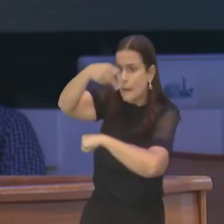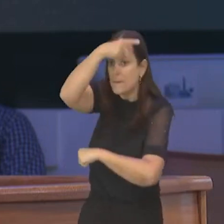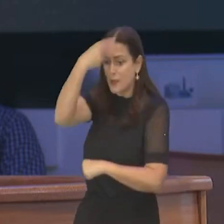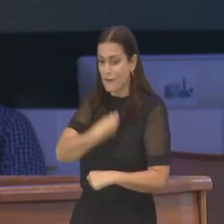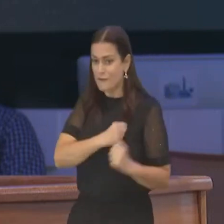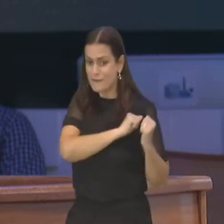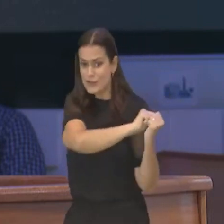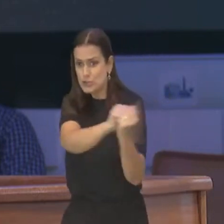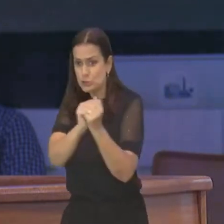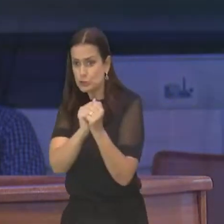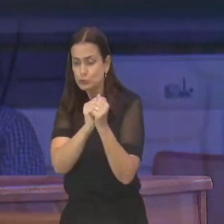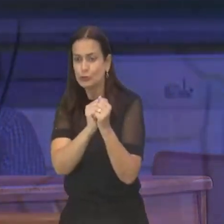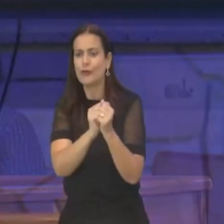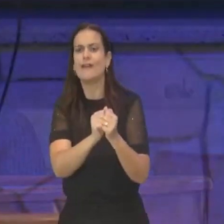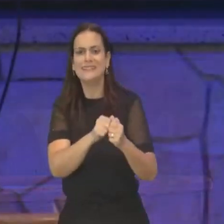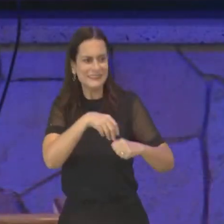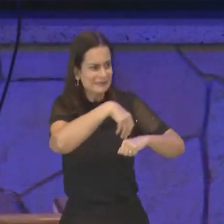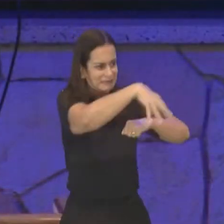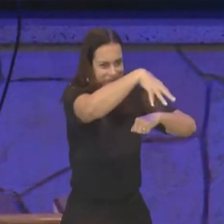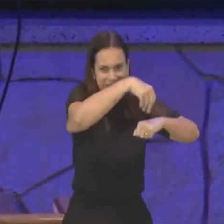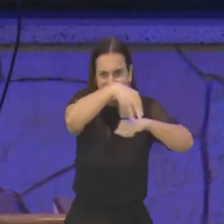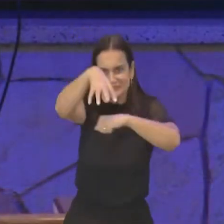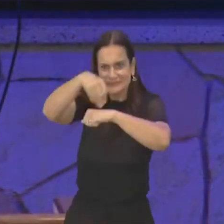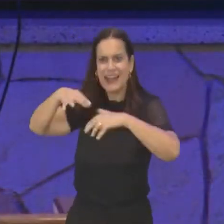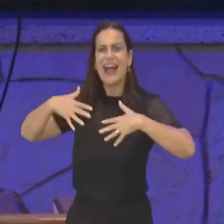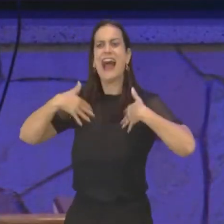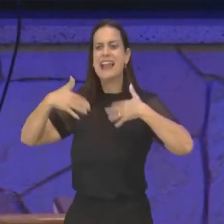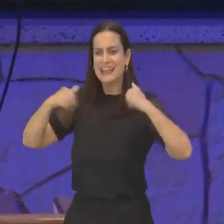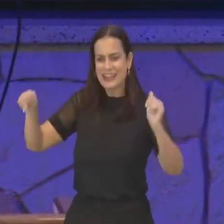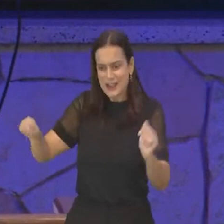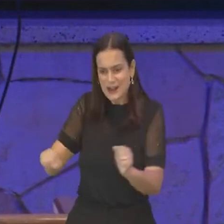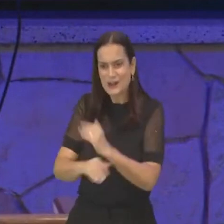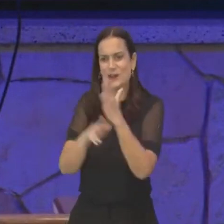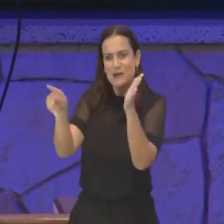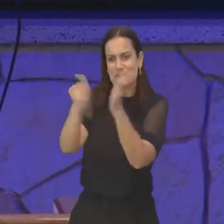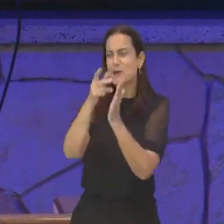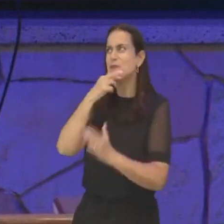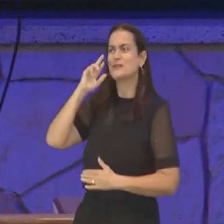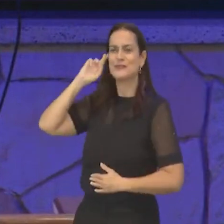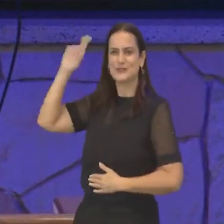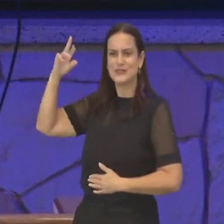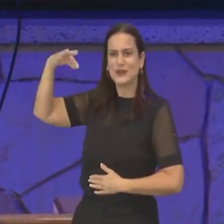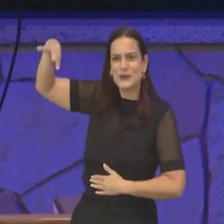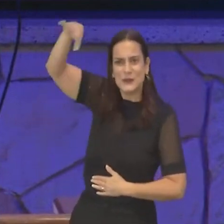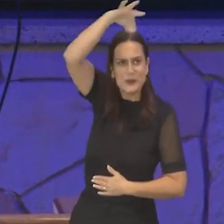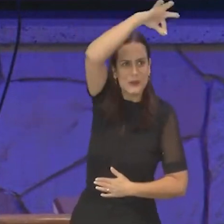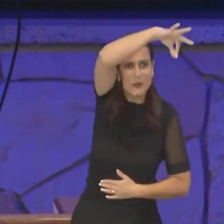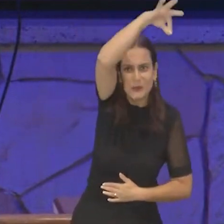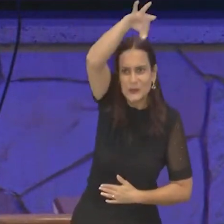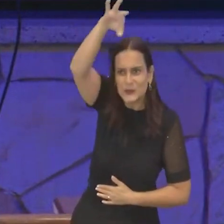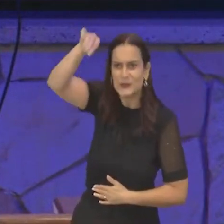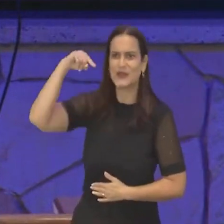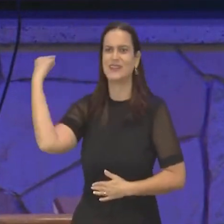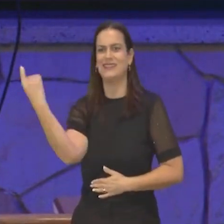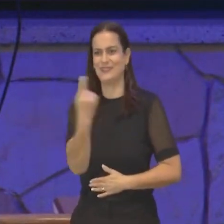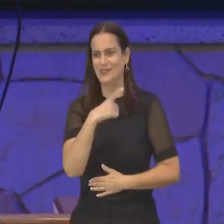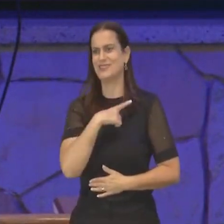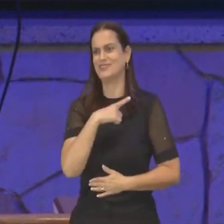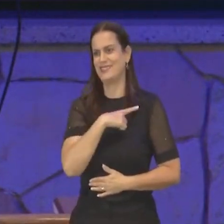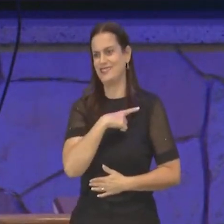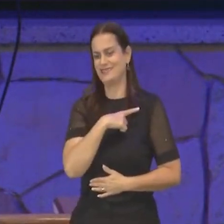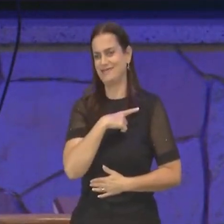conosco, essa alegria viva da glória do Senhor que está em nós.